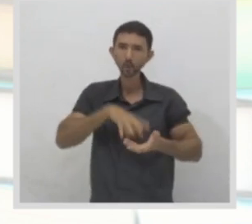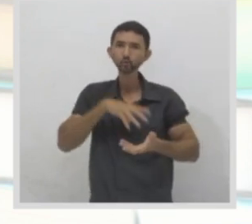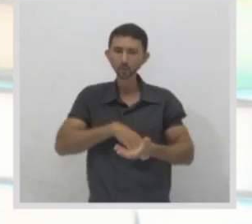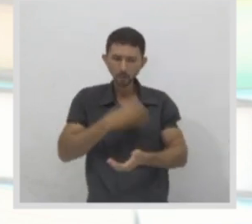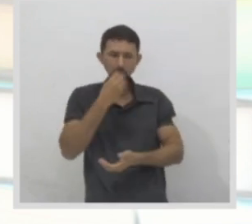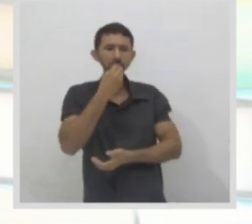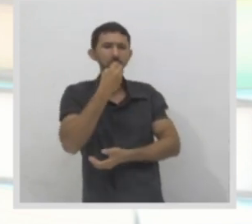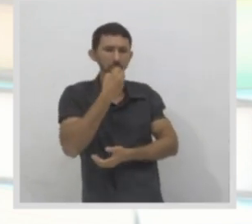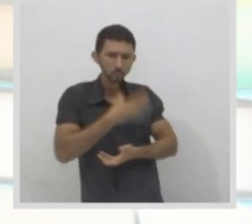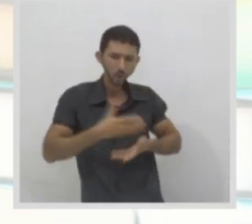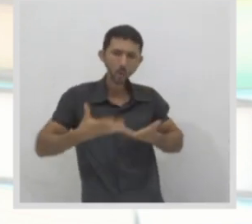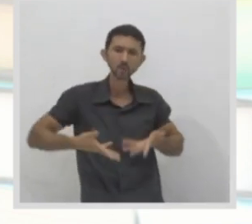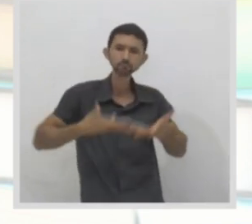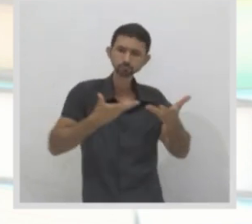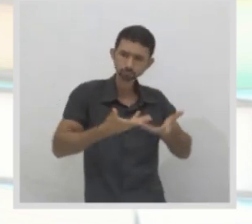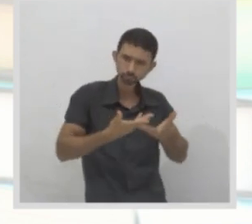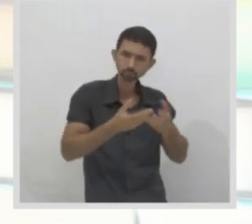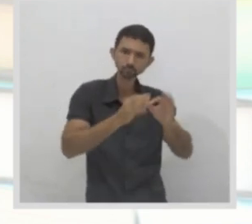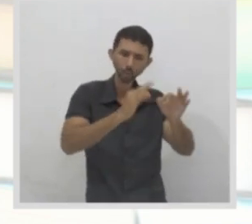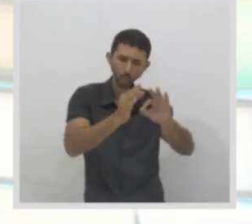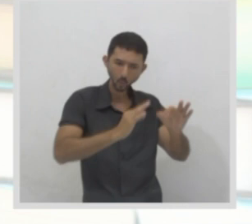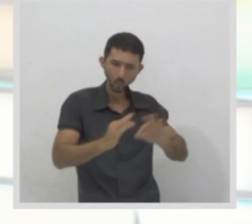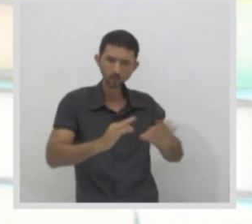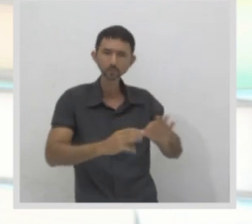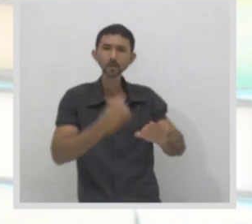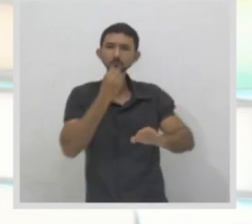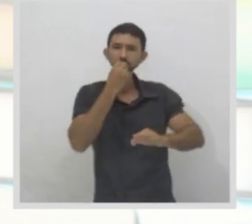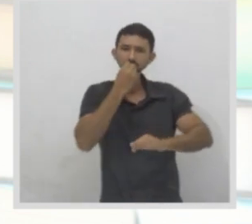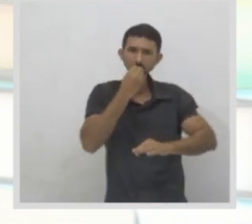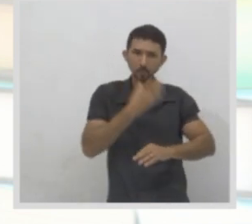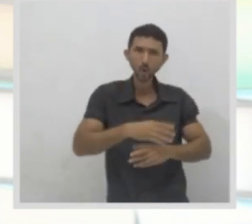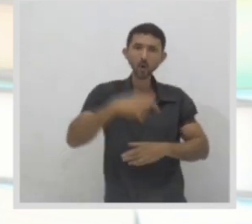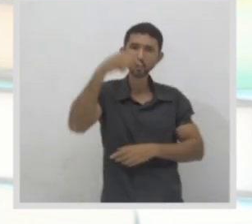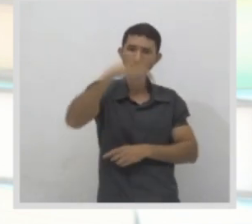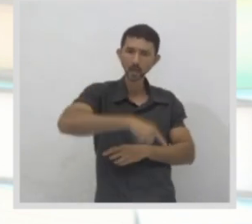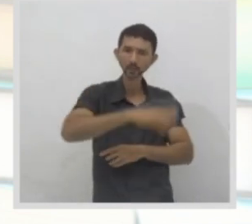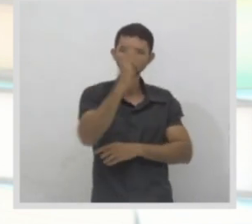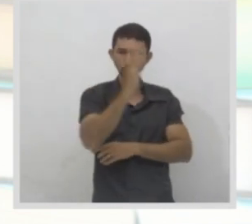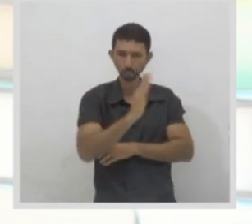se estabilizar aqui, para se estabilizar e se estabelecer aqui no nosso